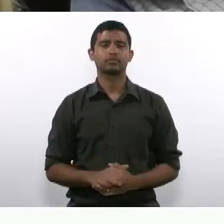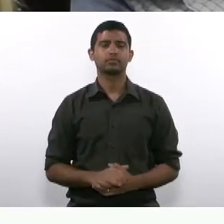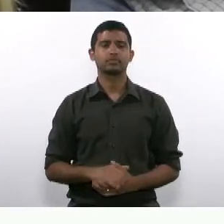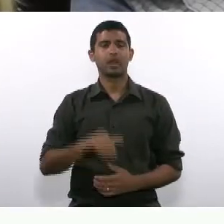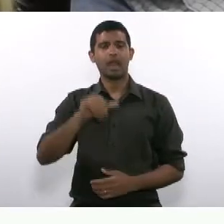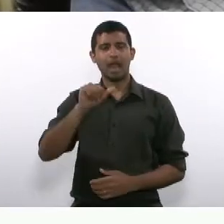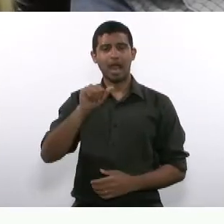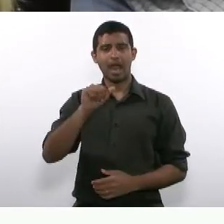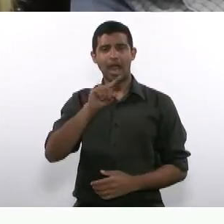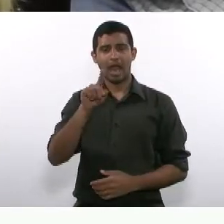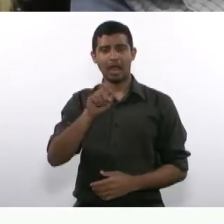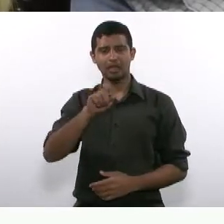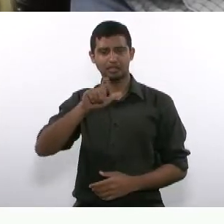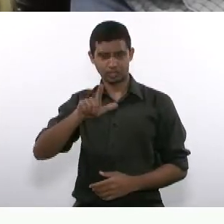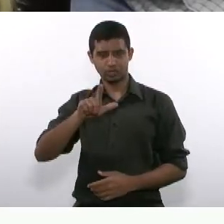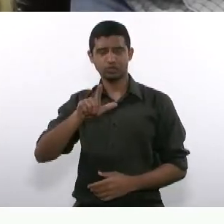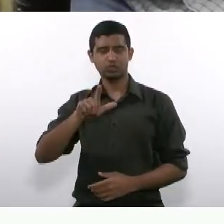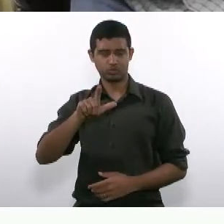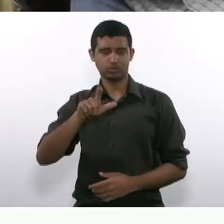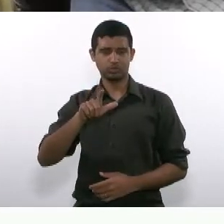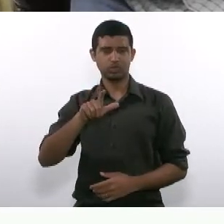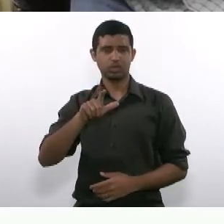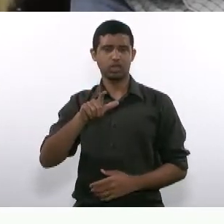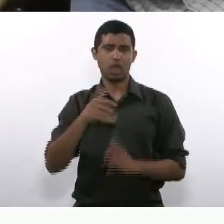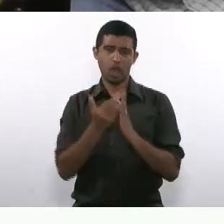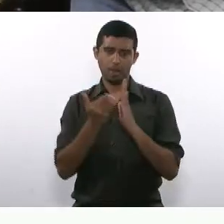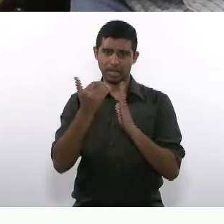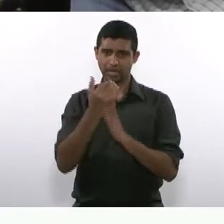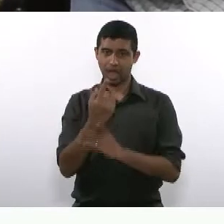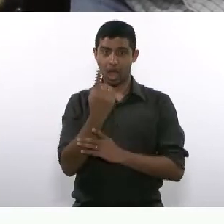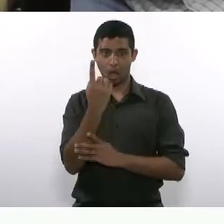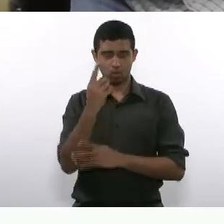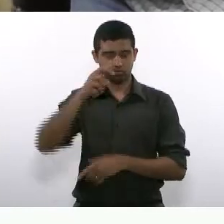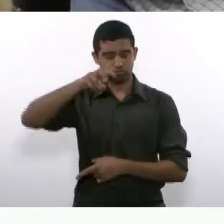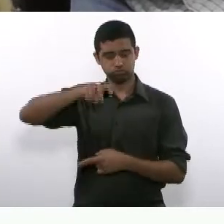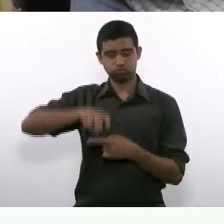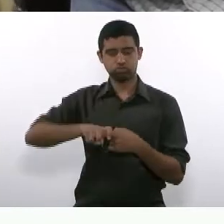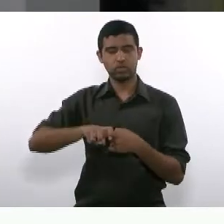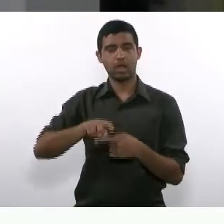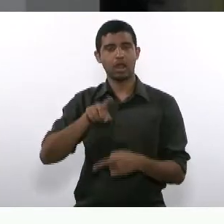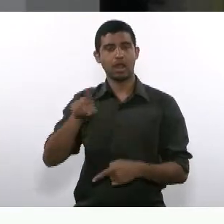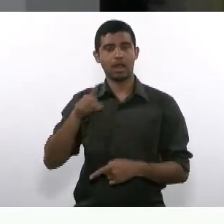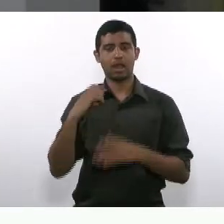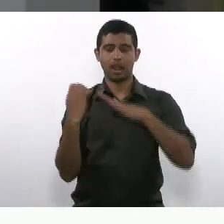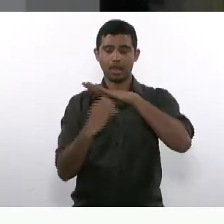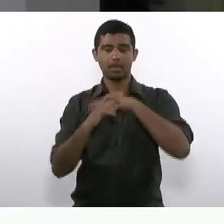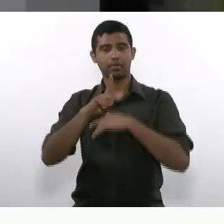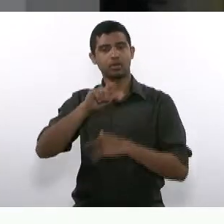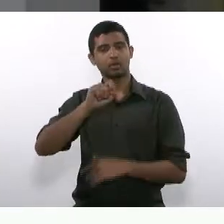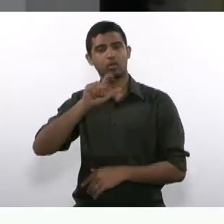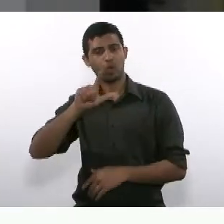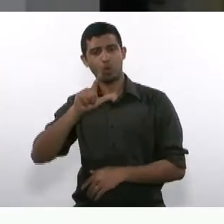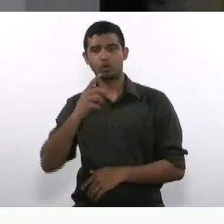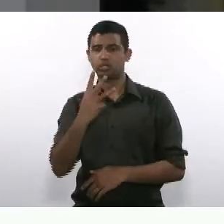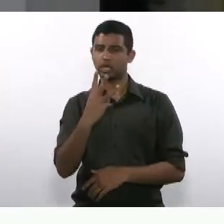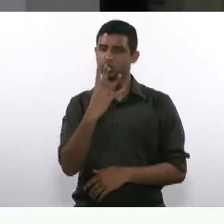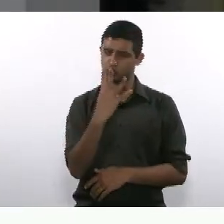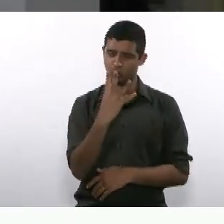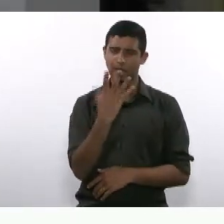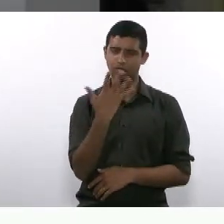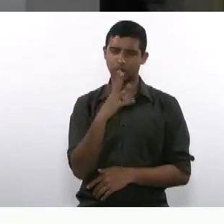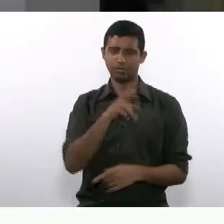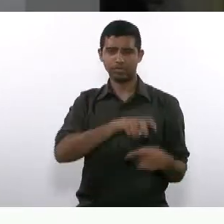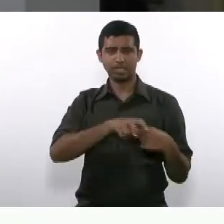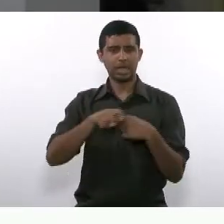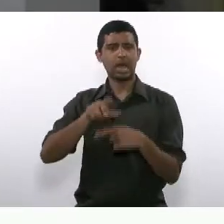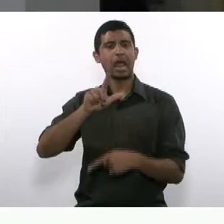que aumentar um voo, a Gol entre 3 e 4 voos, a